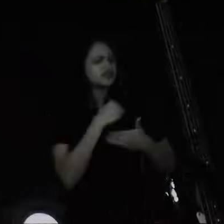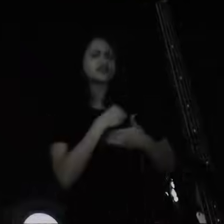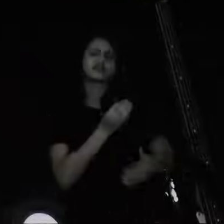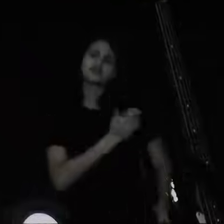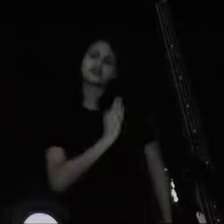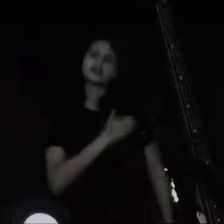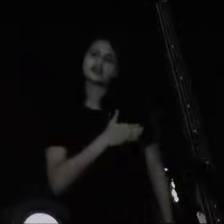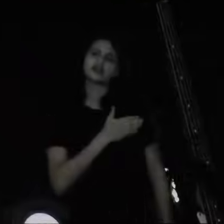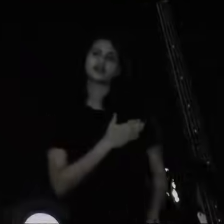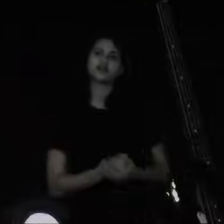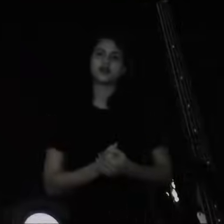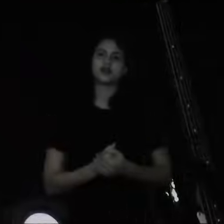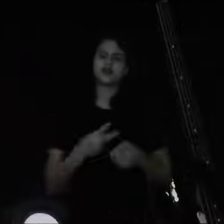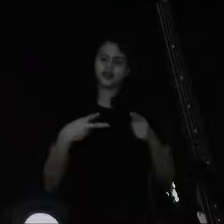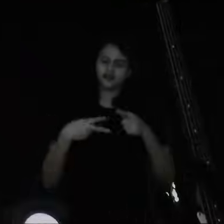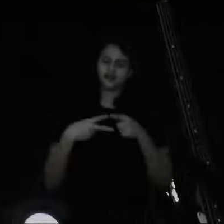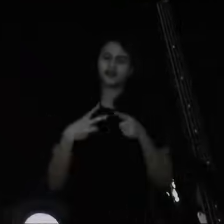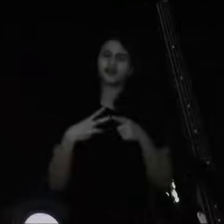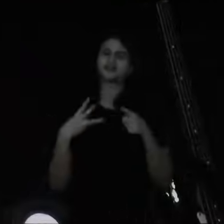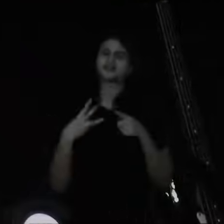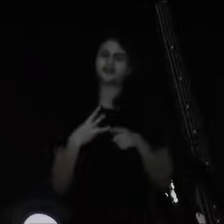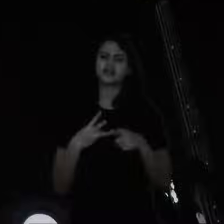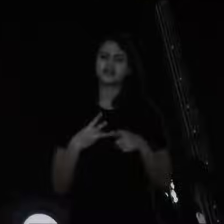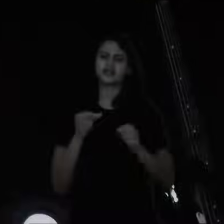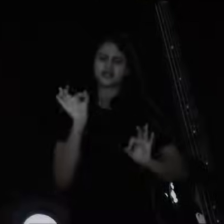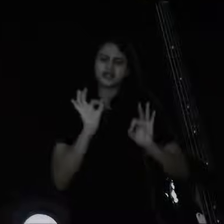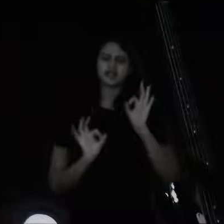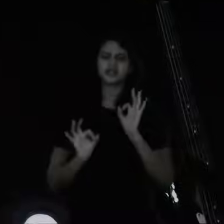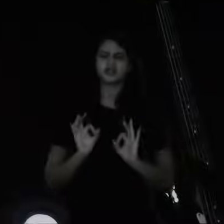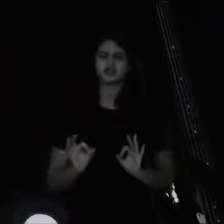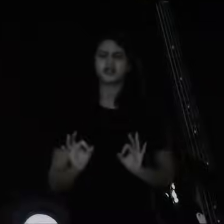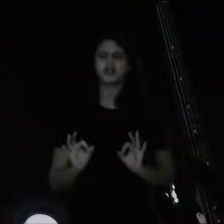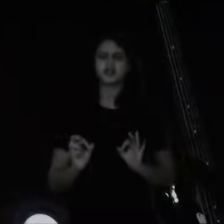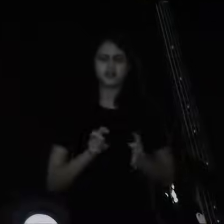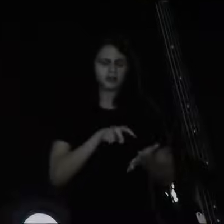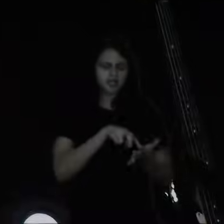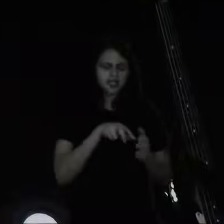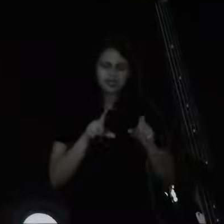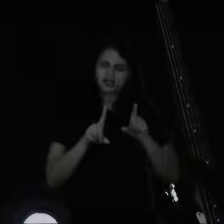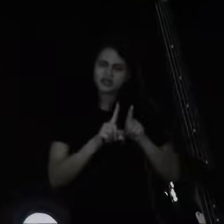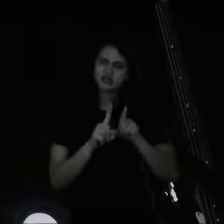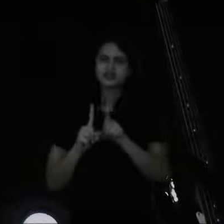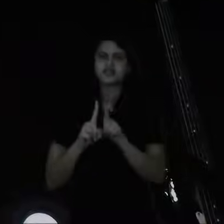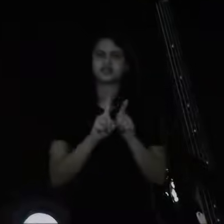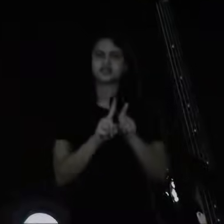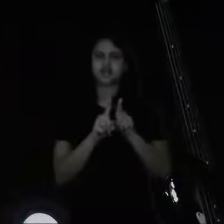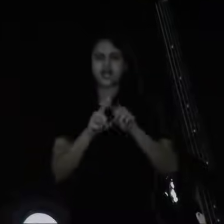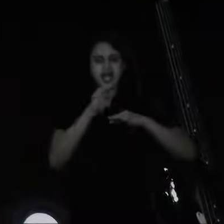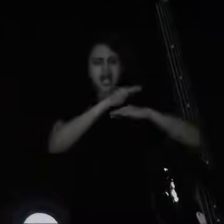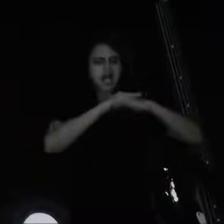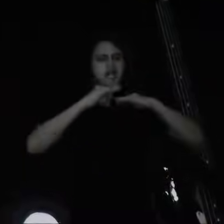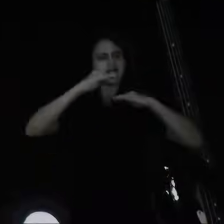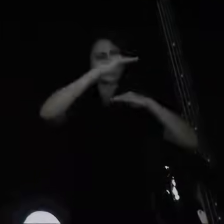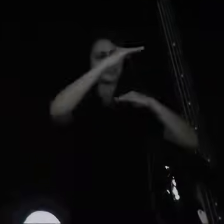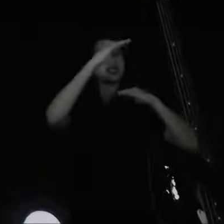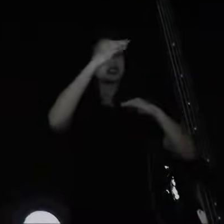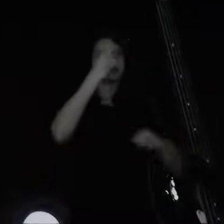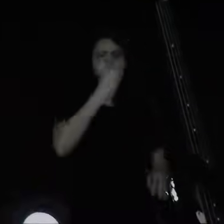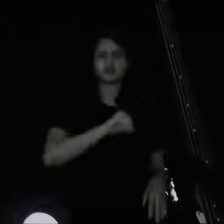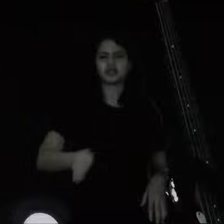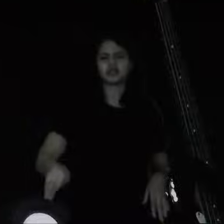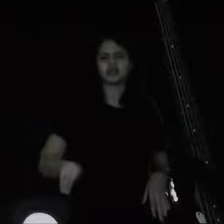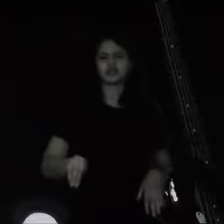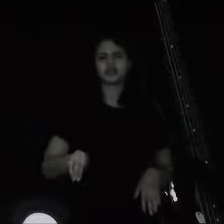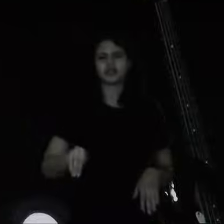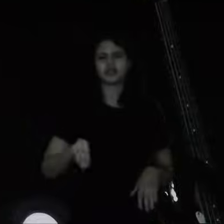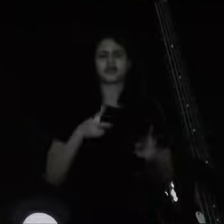falar sobre três estratégias para a gente andar acima da rejeição, como Jefté